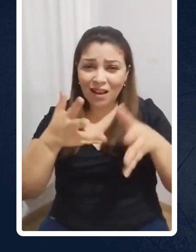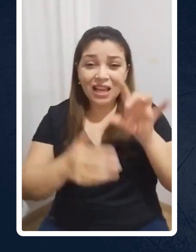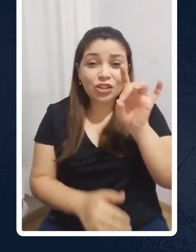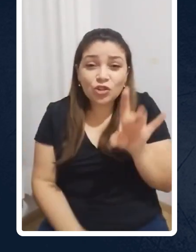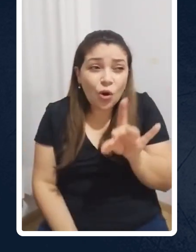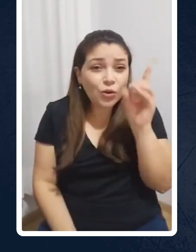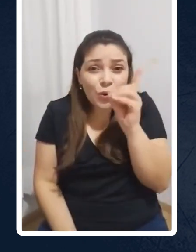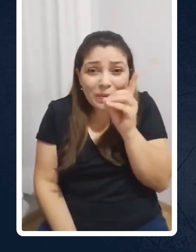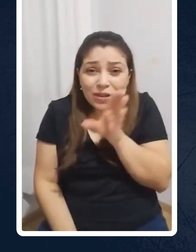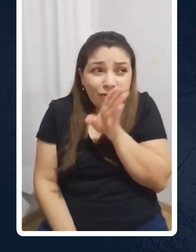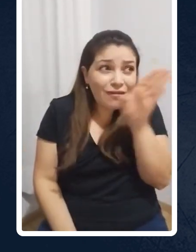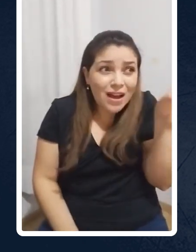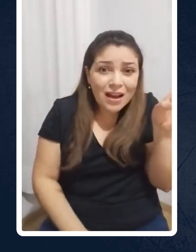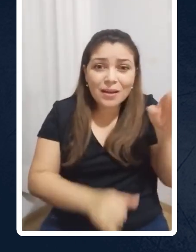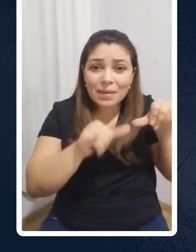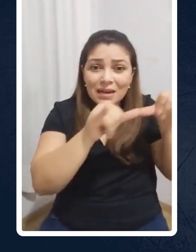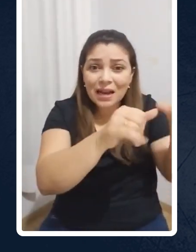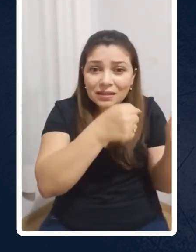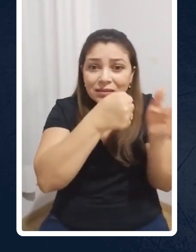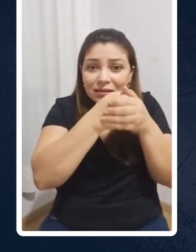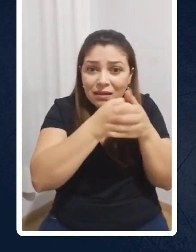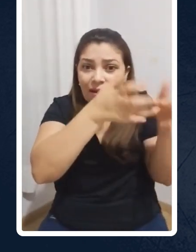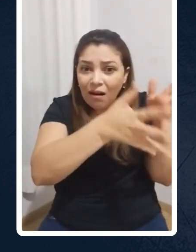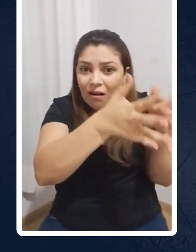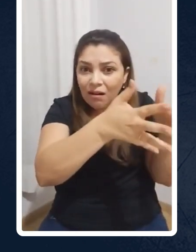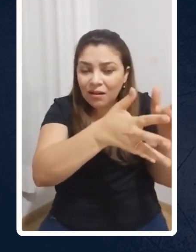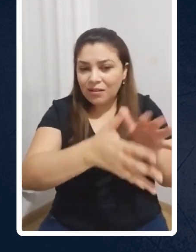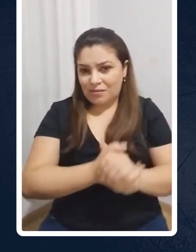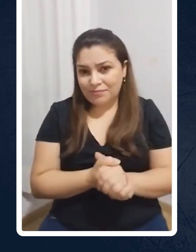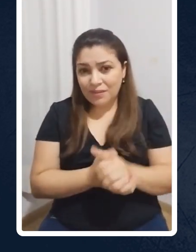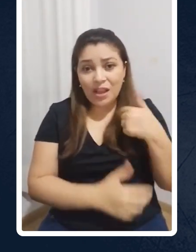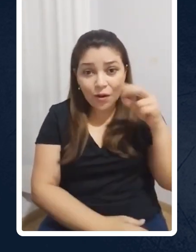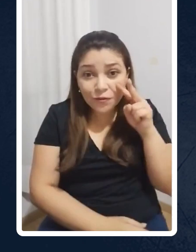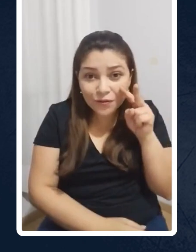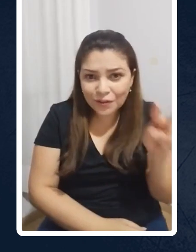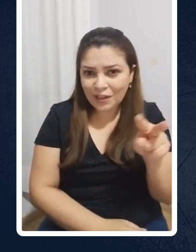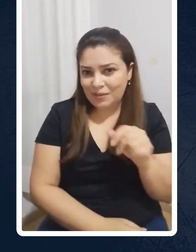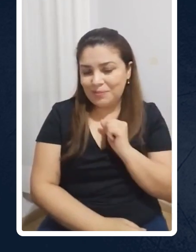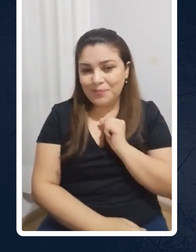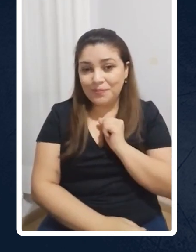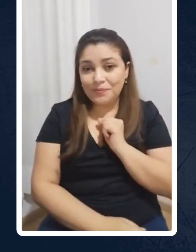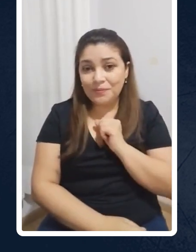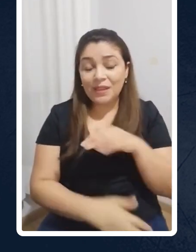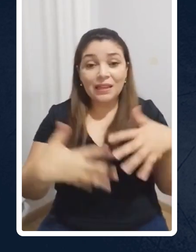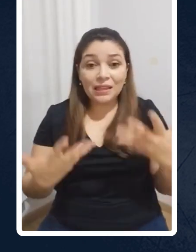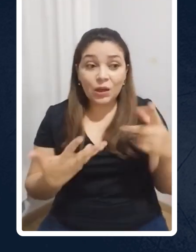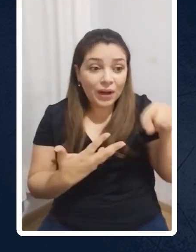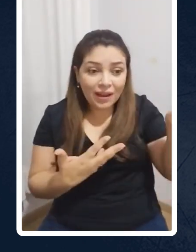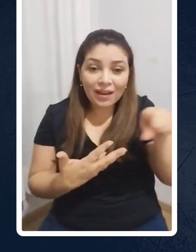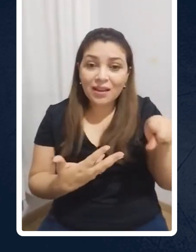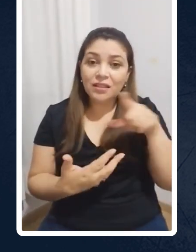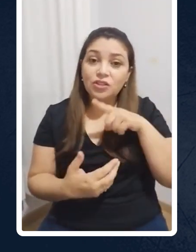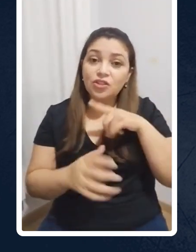Dalcídio, para nós observarmos o que estava acontecendo lá. Eles eles têm junto deles uma